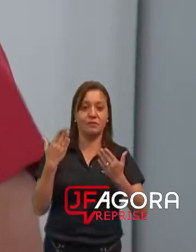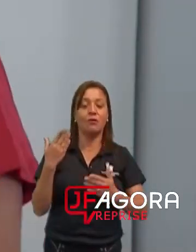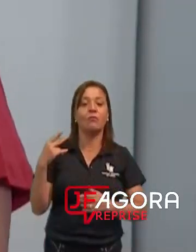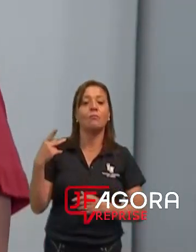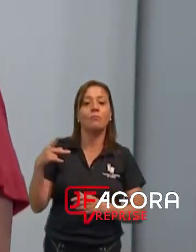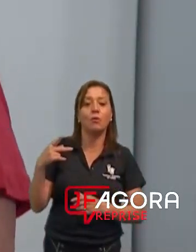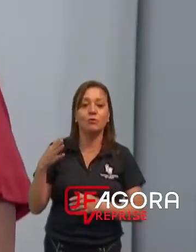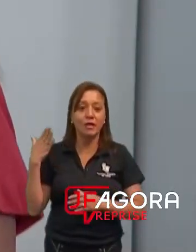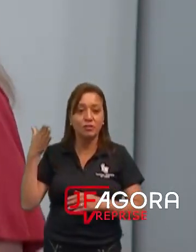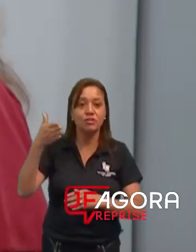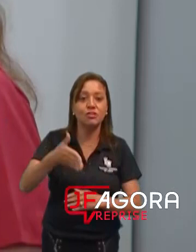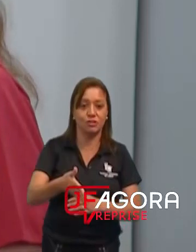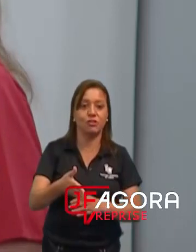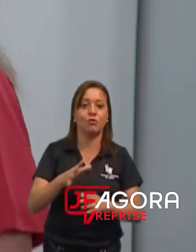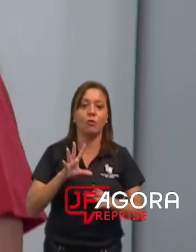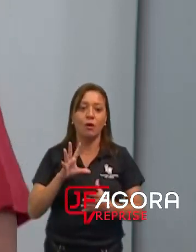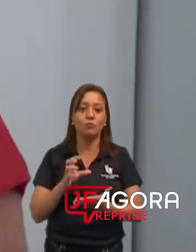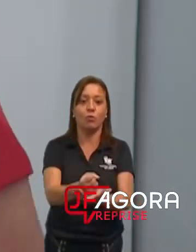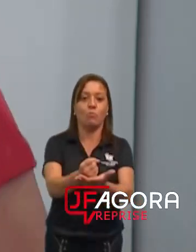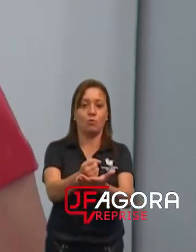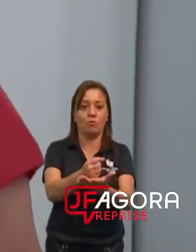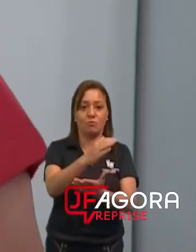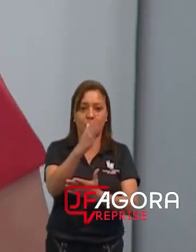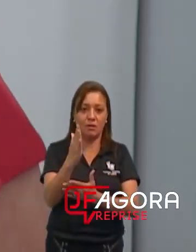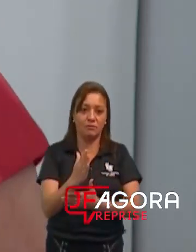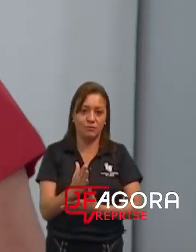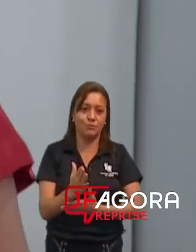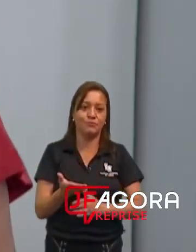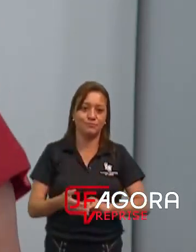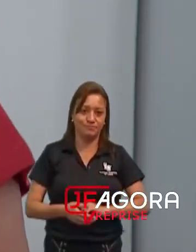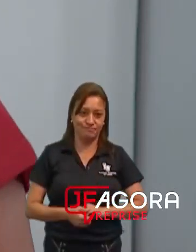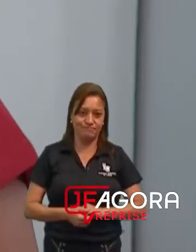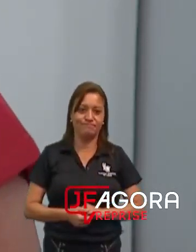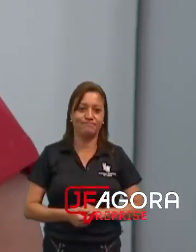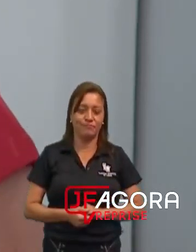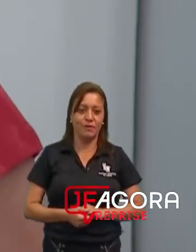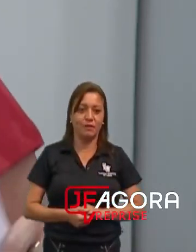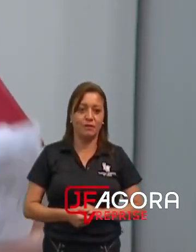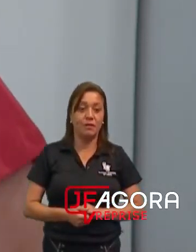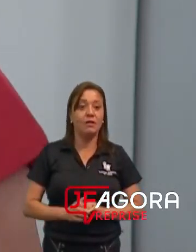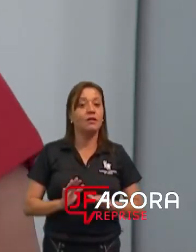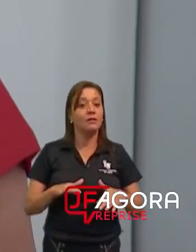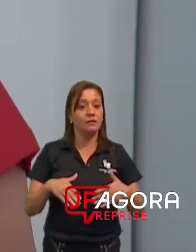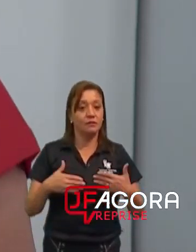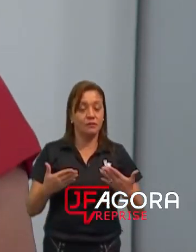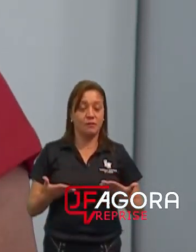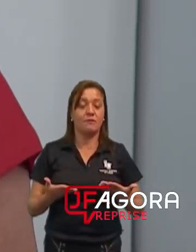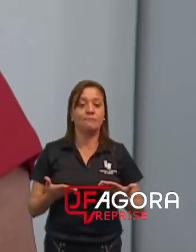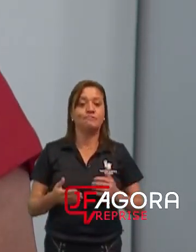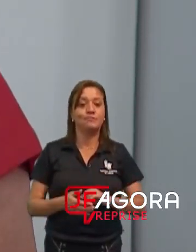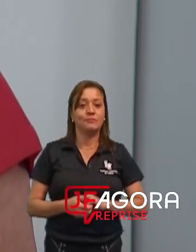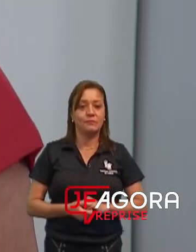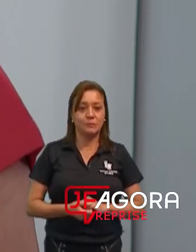Eu esqueci, na hora de falar, tem o tribunal,